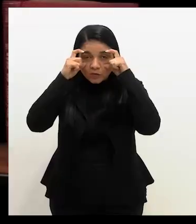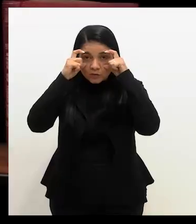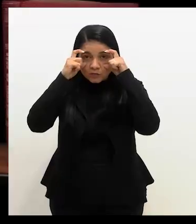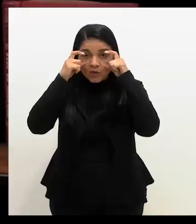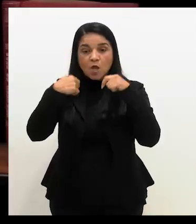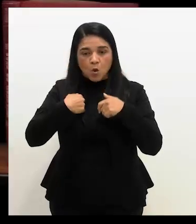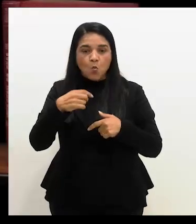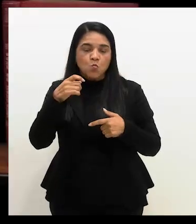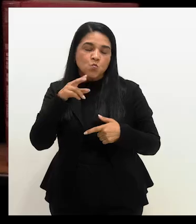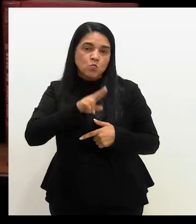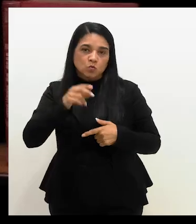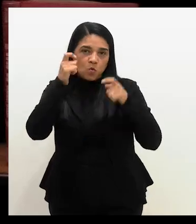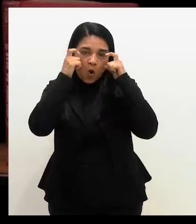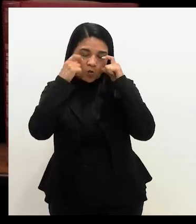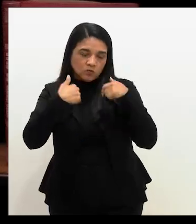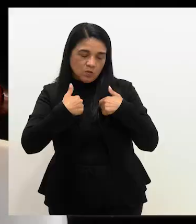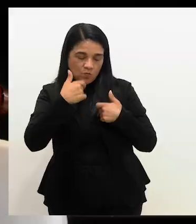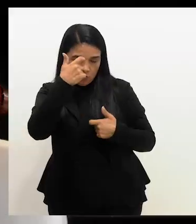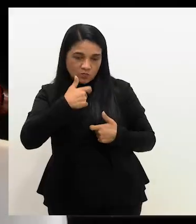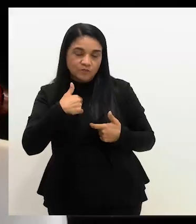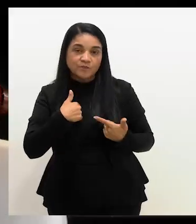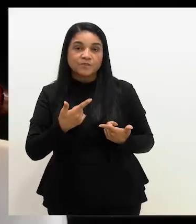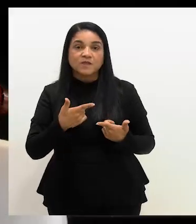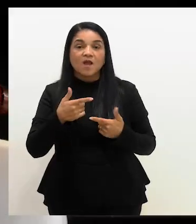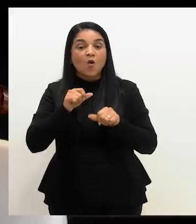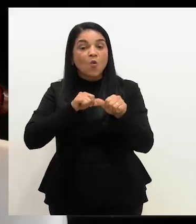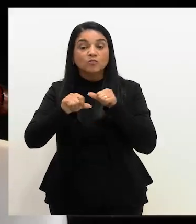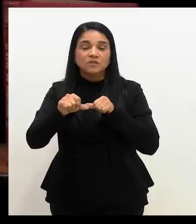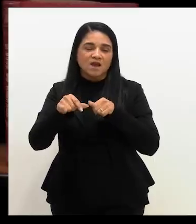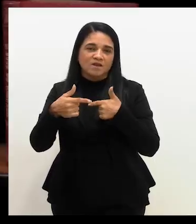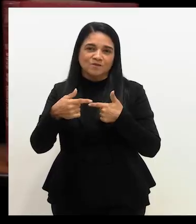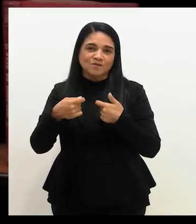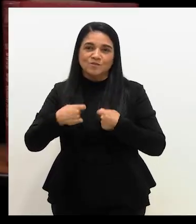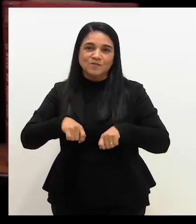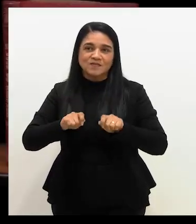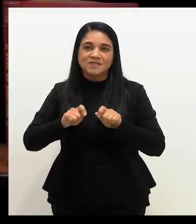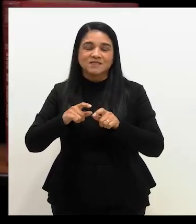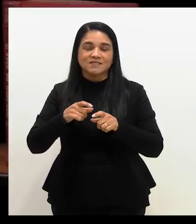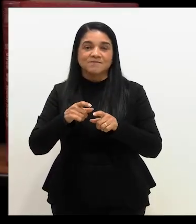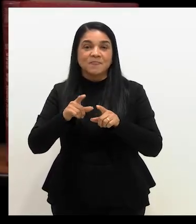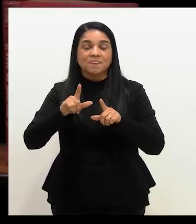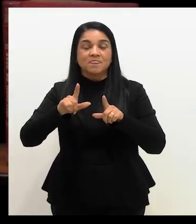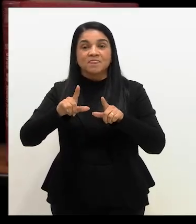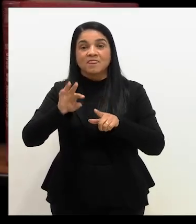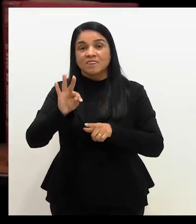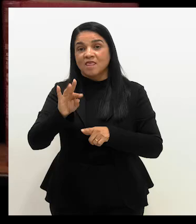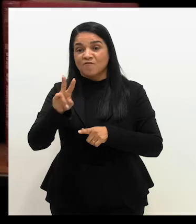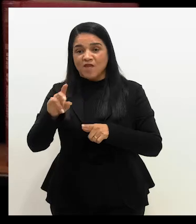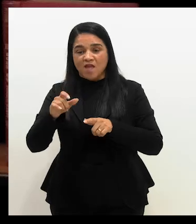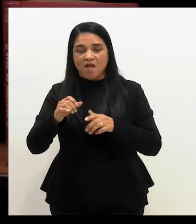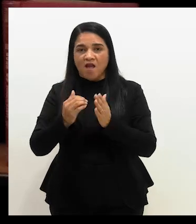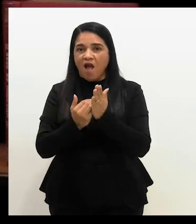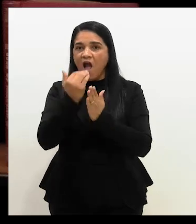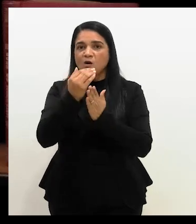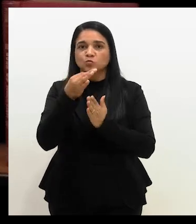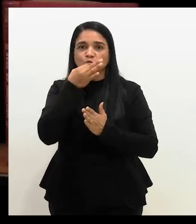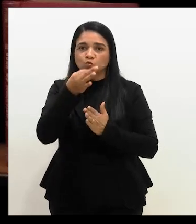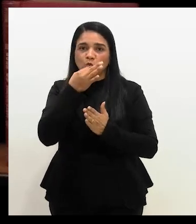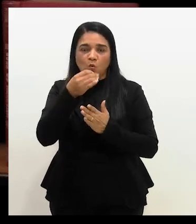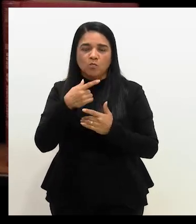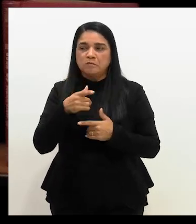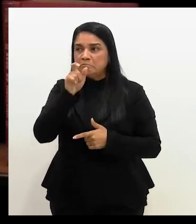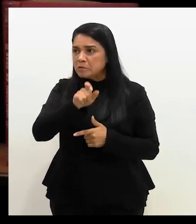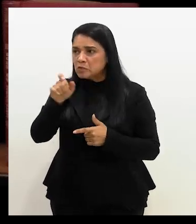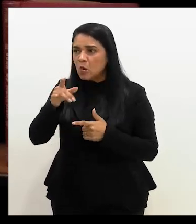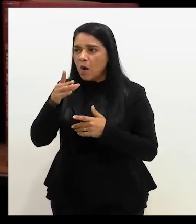precisa usar. Eu tenho essa sensação, eu uso óculos. Sim, na verdade é o contrário, porque a gente não vai precisar colocar a TV muito alta. A gente